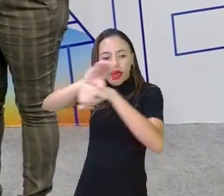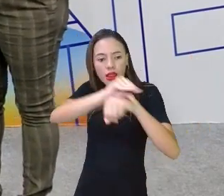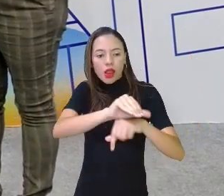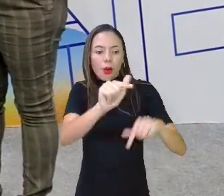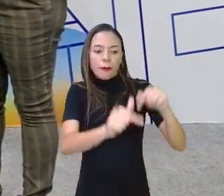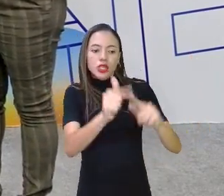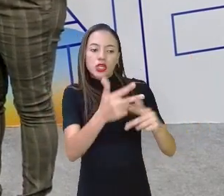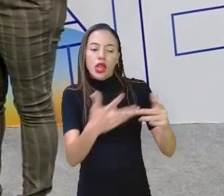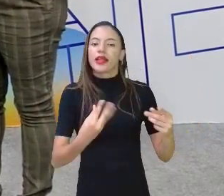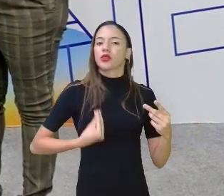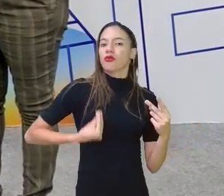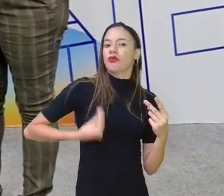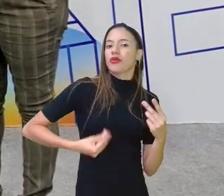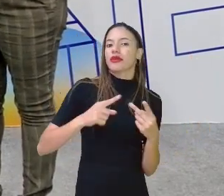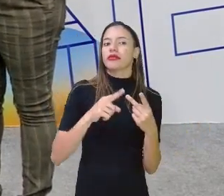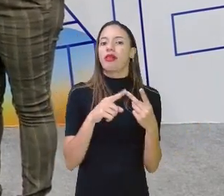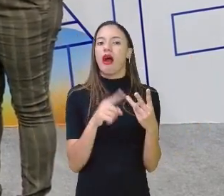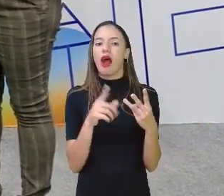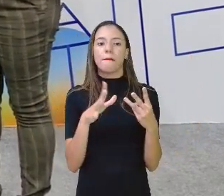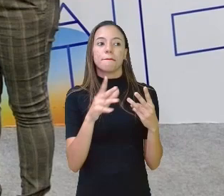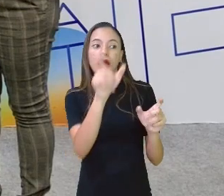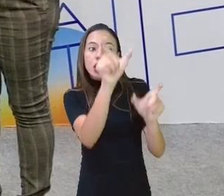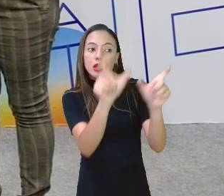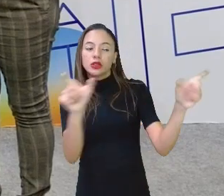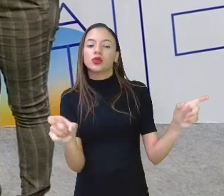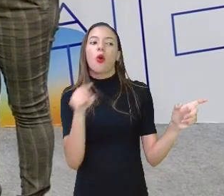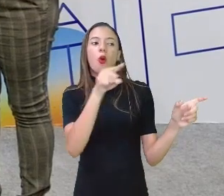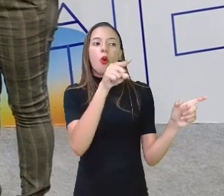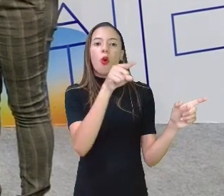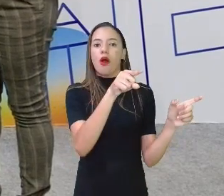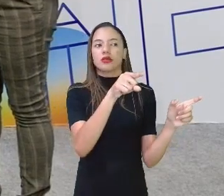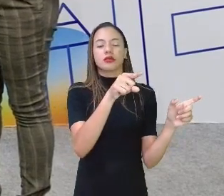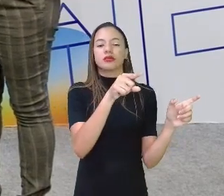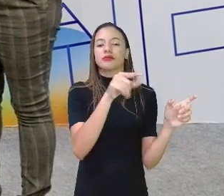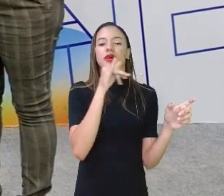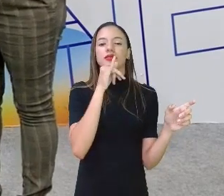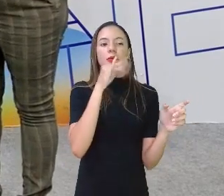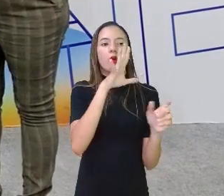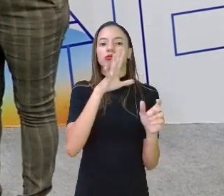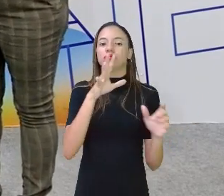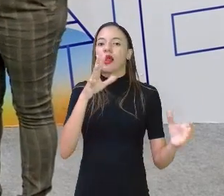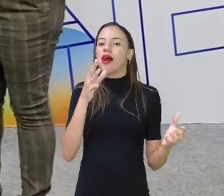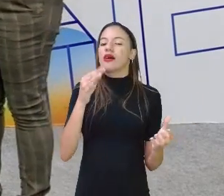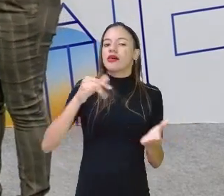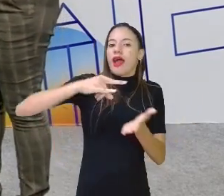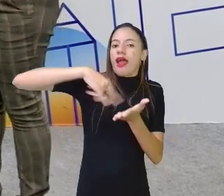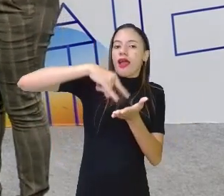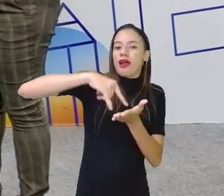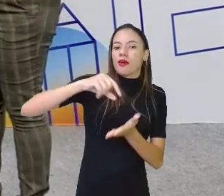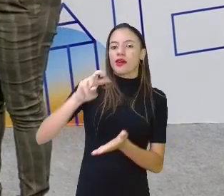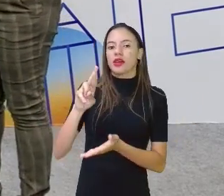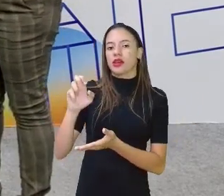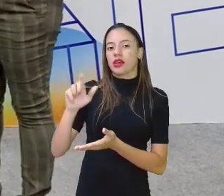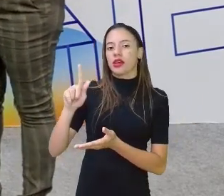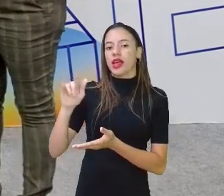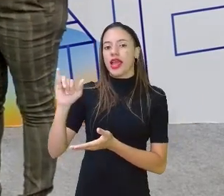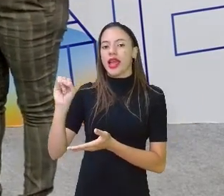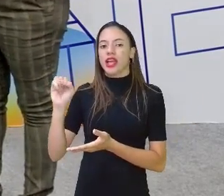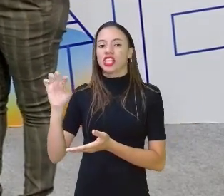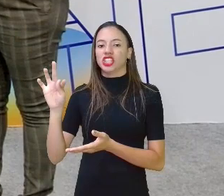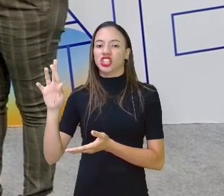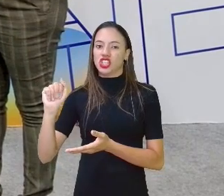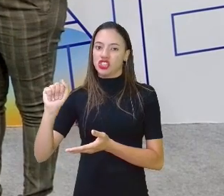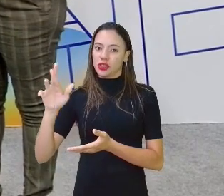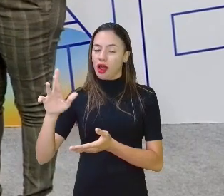de coisas, de pessoas, de forma que ficasse documentado, né? Não tinha outra forma de registro,